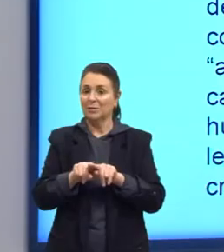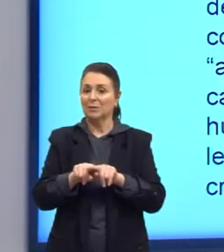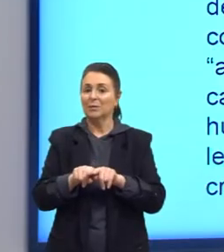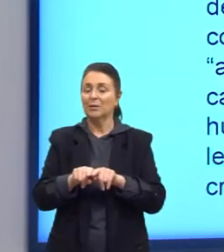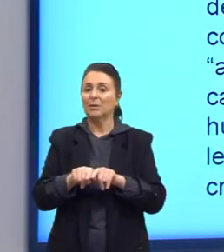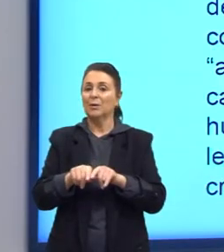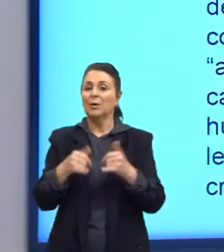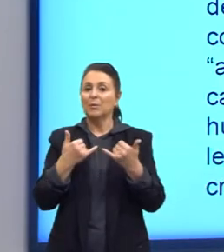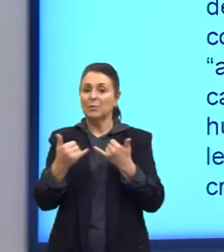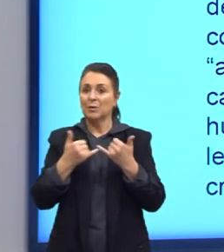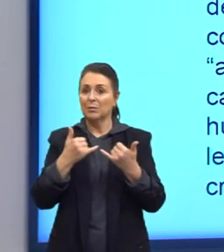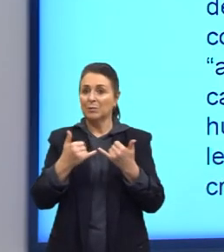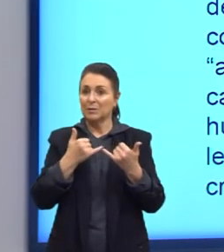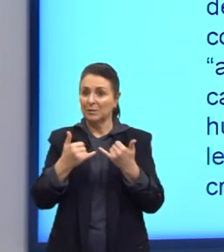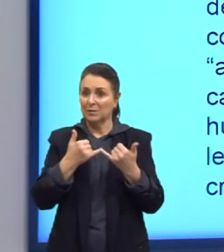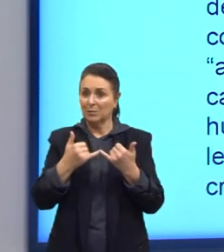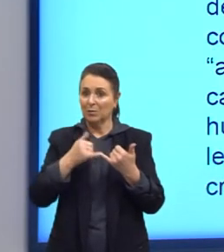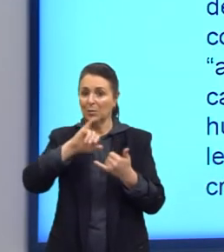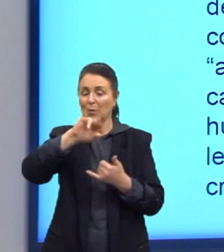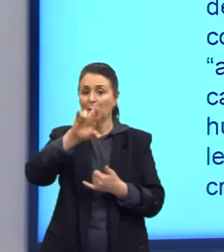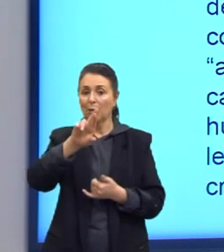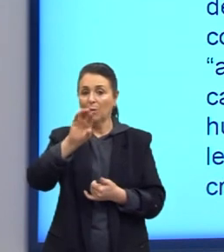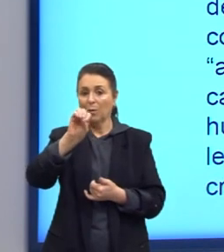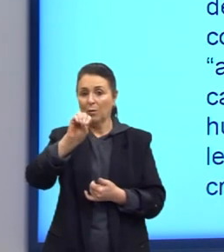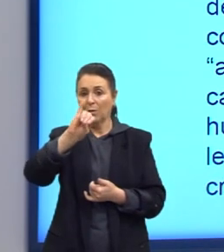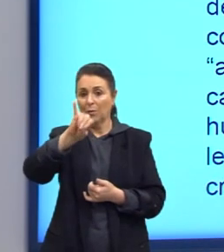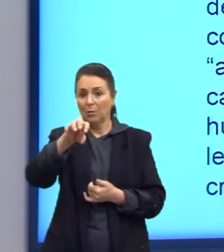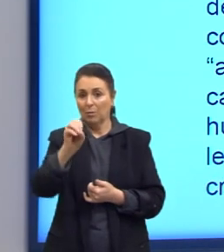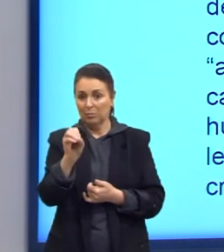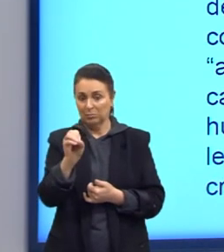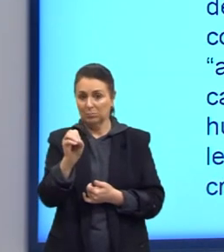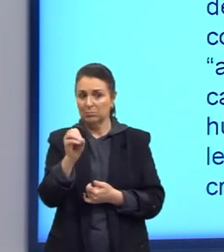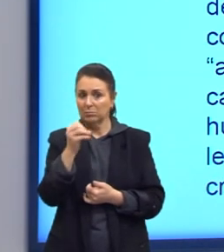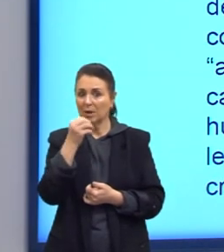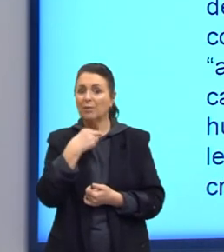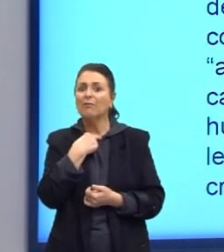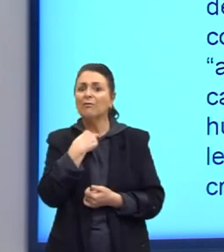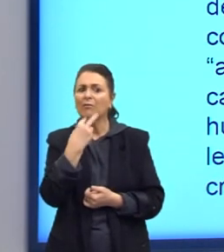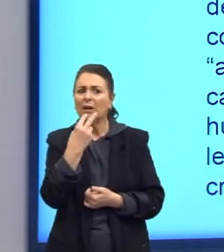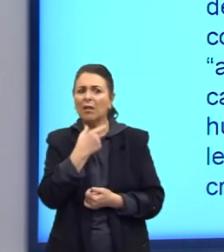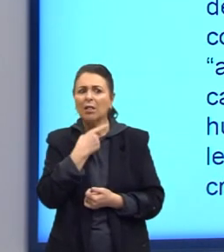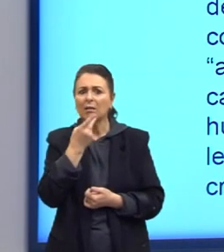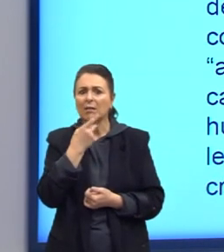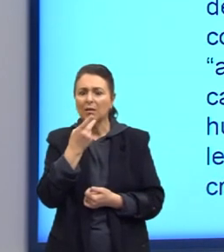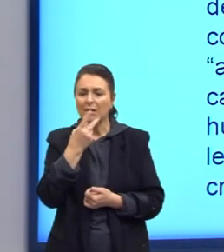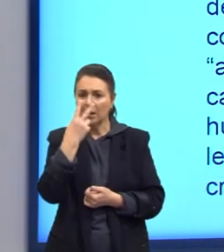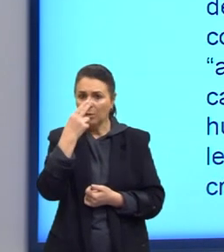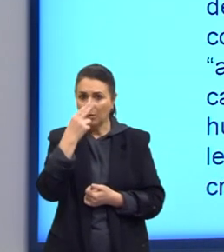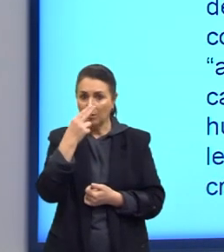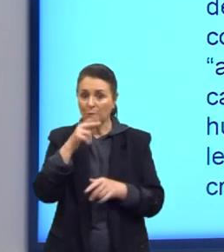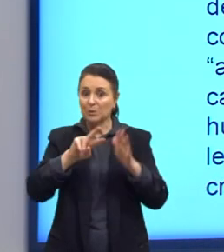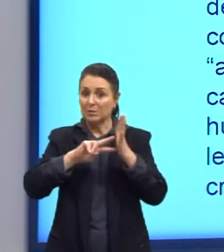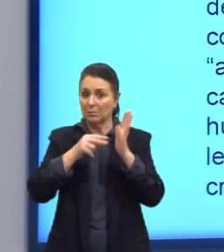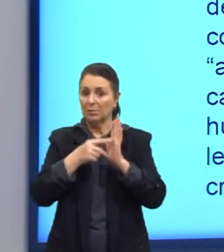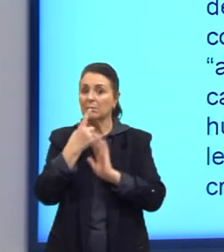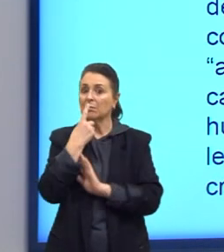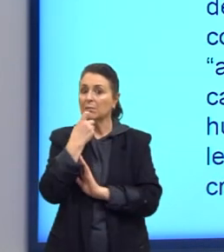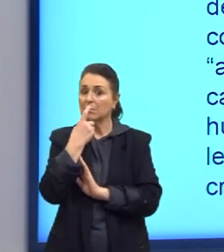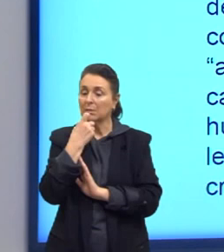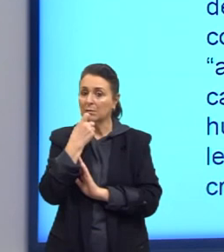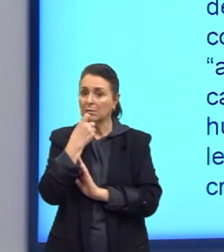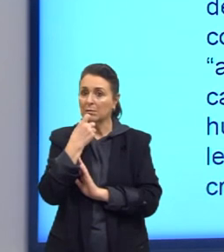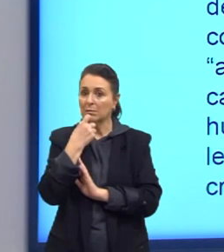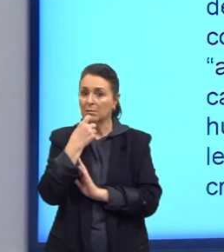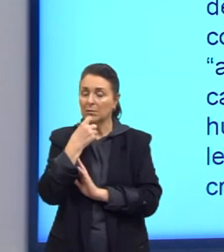exemplo hohoho é muito semelhante na pronúncia com o roxo uma significa vermelho né